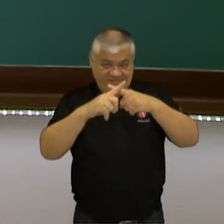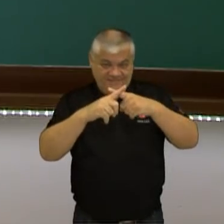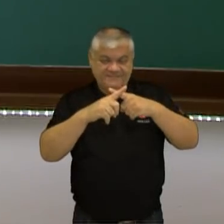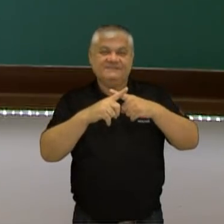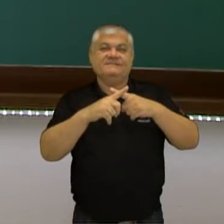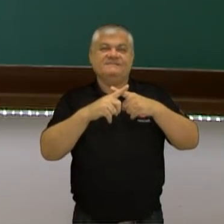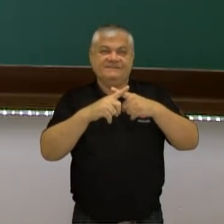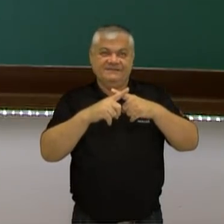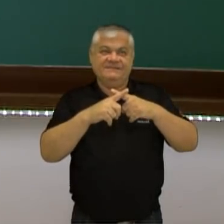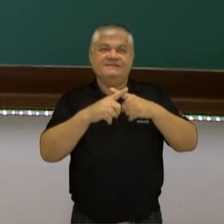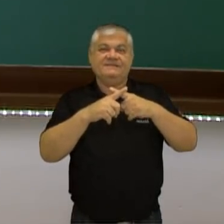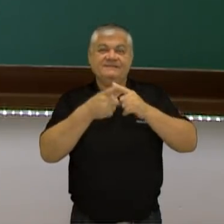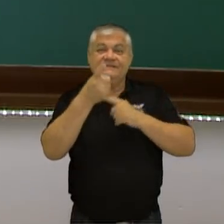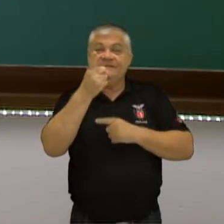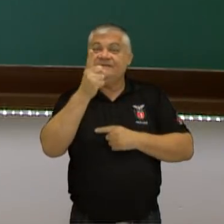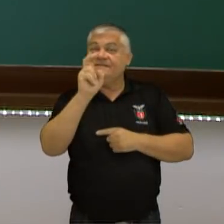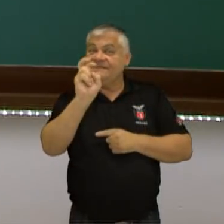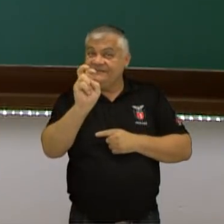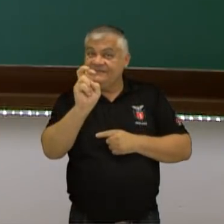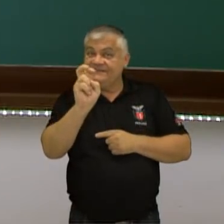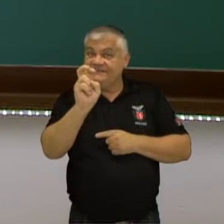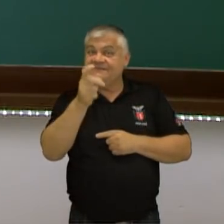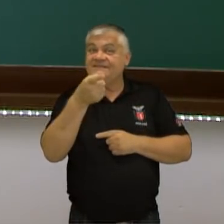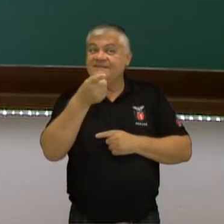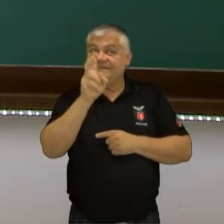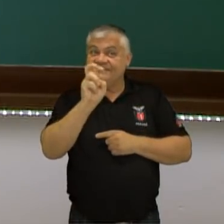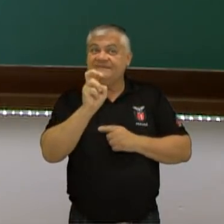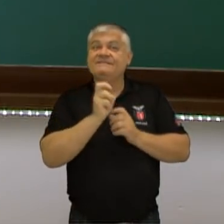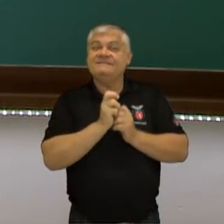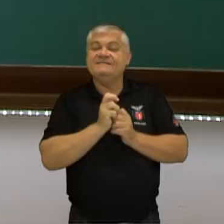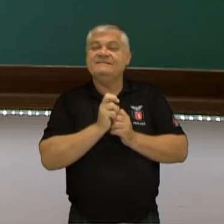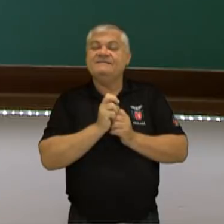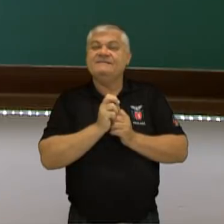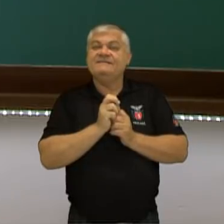xizinho, o 15 da porcentagem